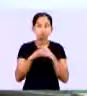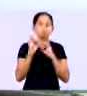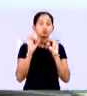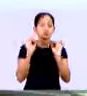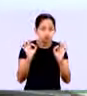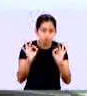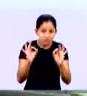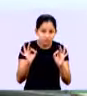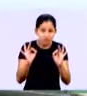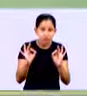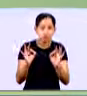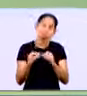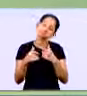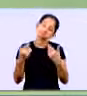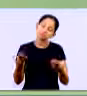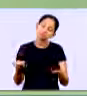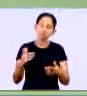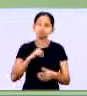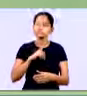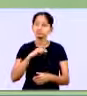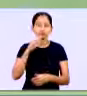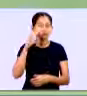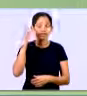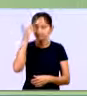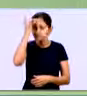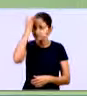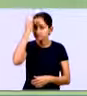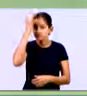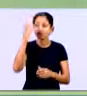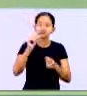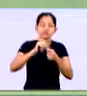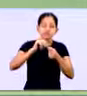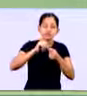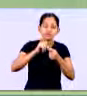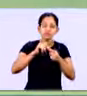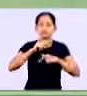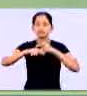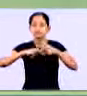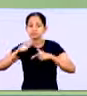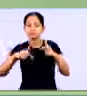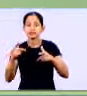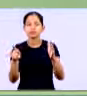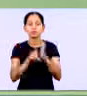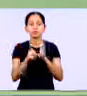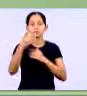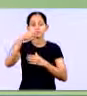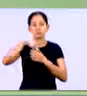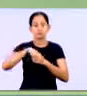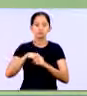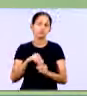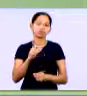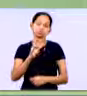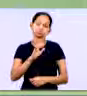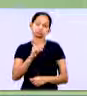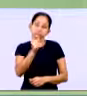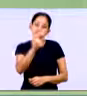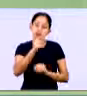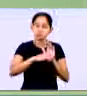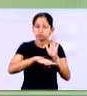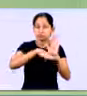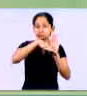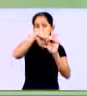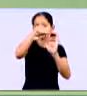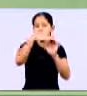o lucro, então automaticamente, na consumação das atividades da empresa, houve superávit. E as receitas